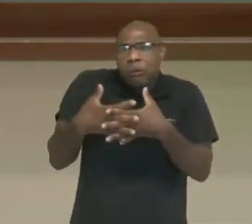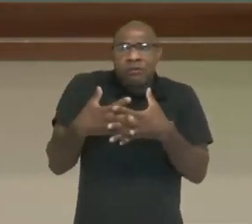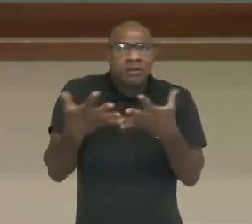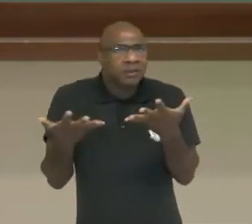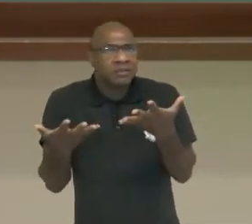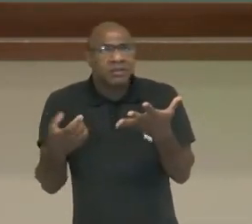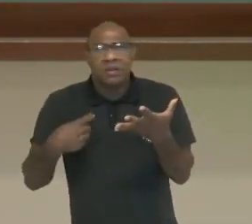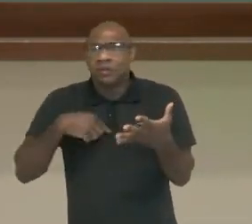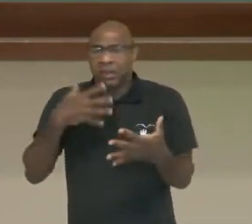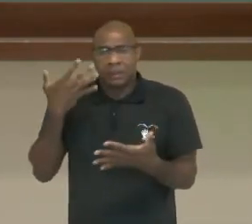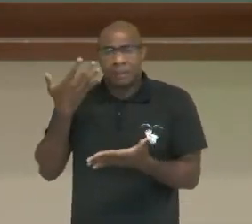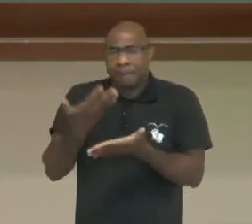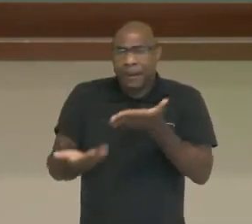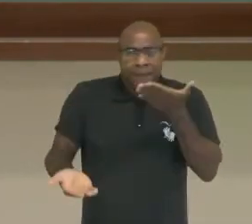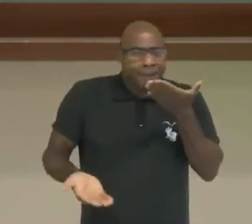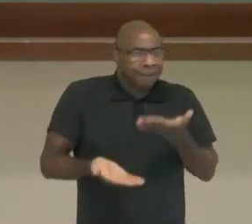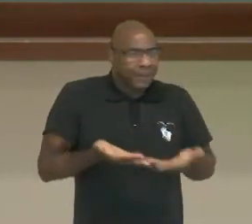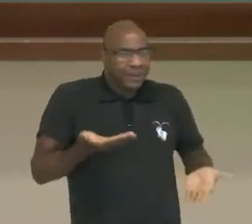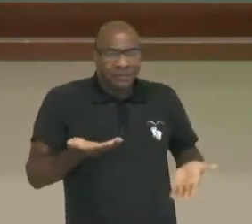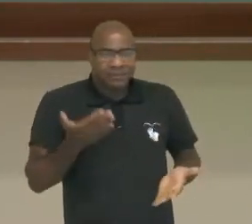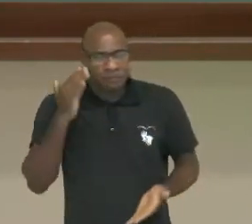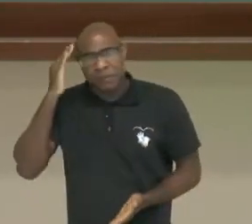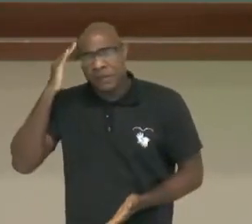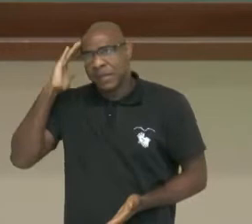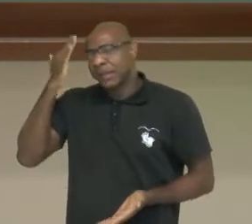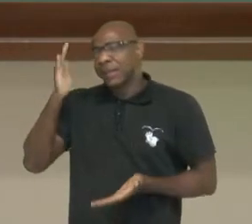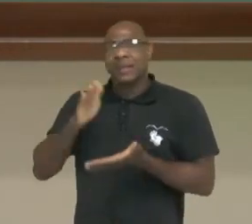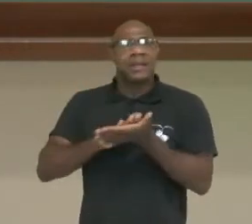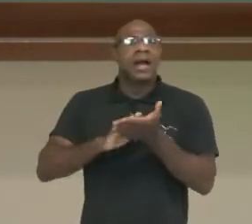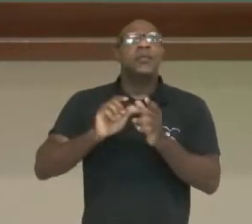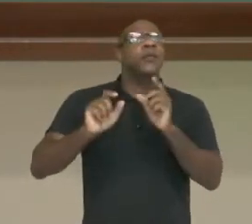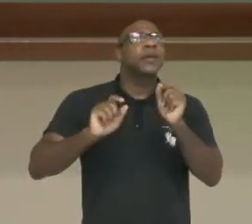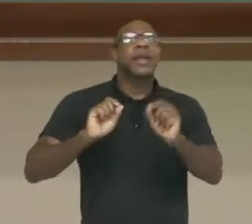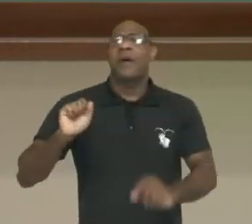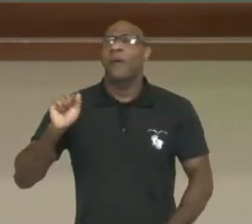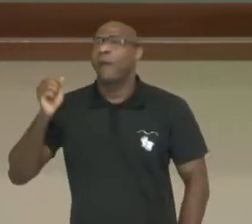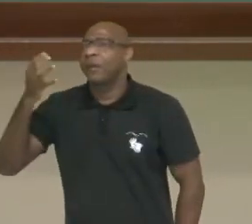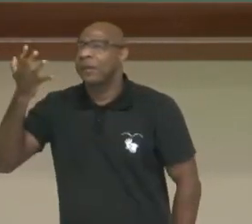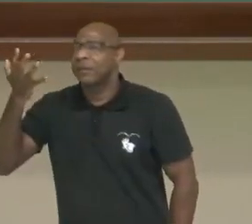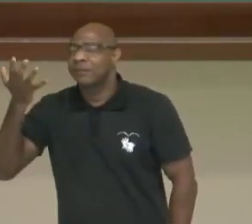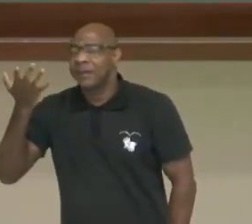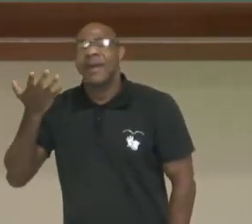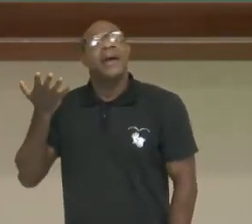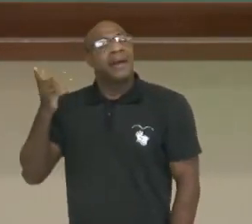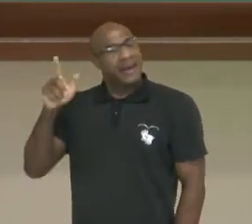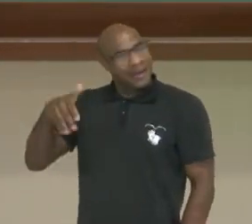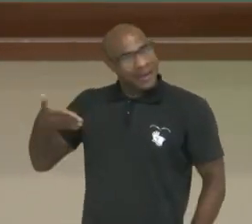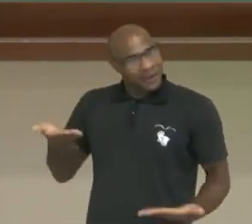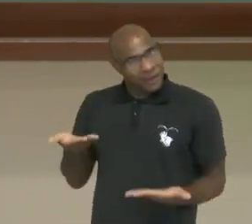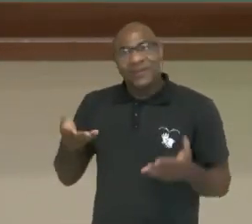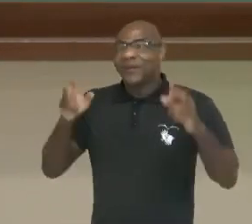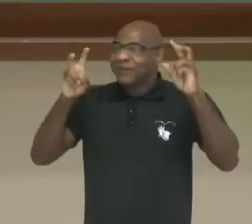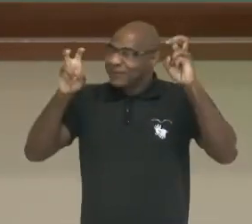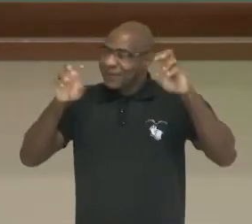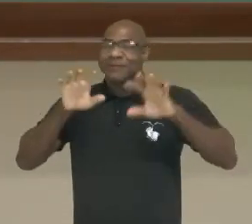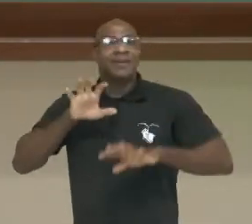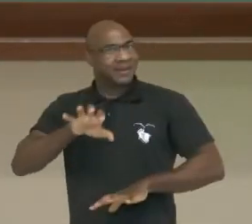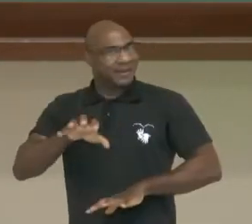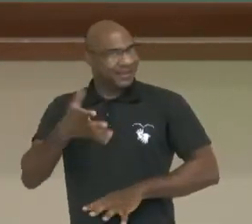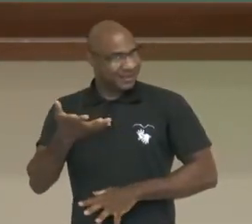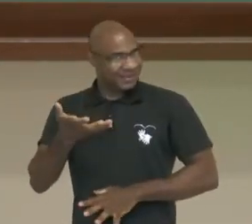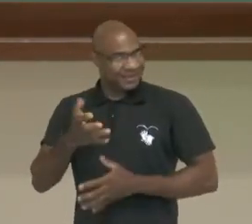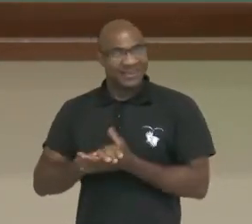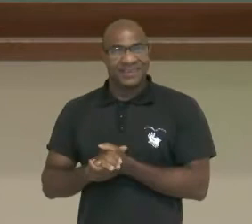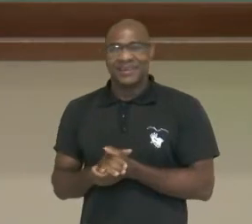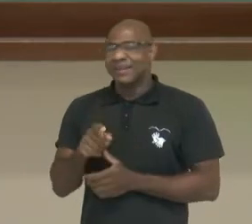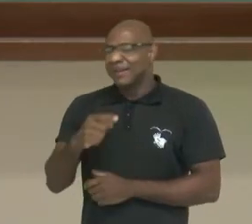a gente se perde. Não dá para entender o que está acontecendo. E é sobre isso que tu vai falar hoje aqui. Pensou